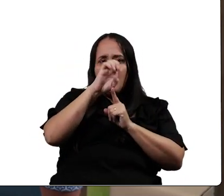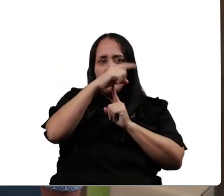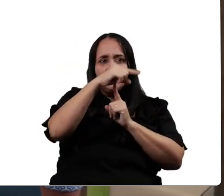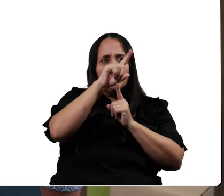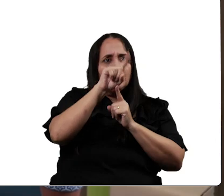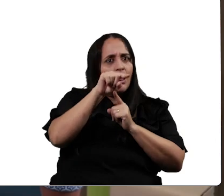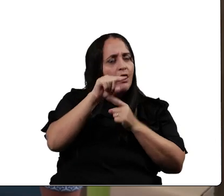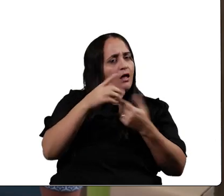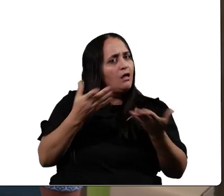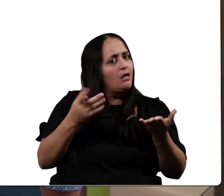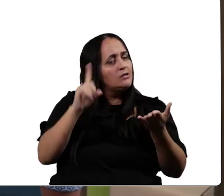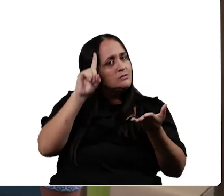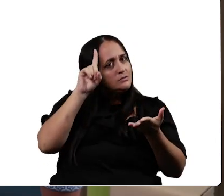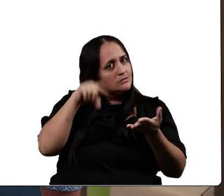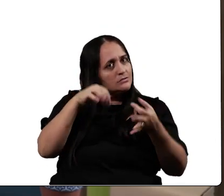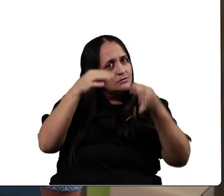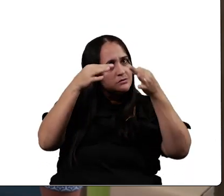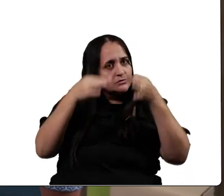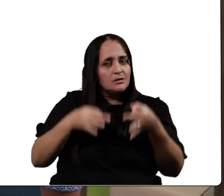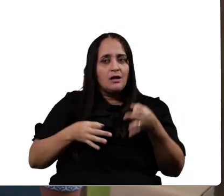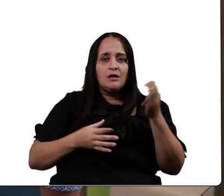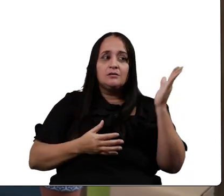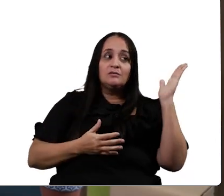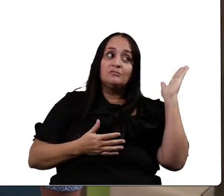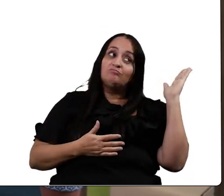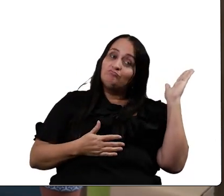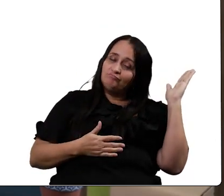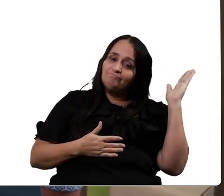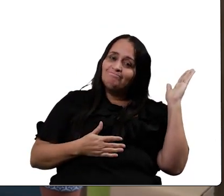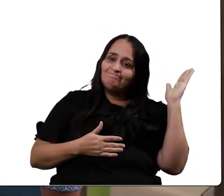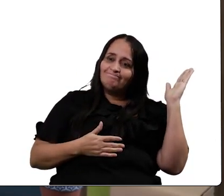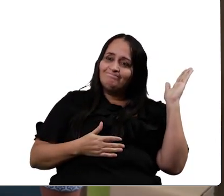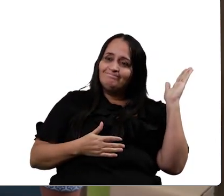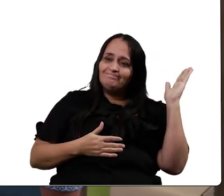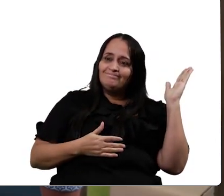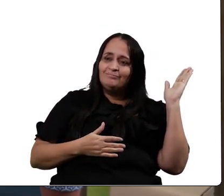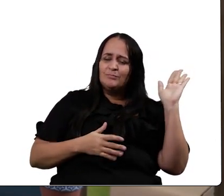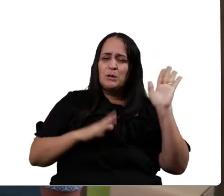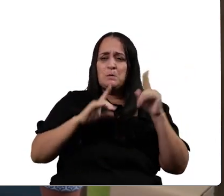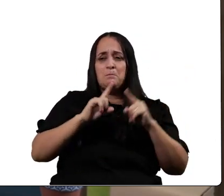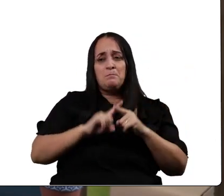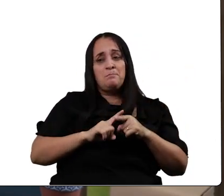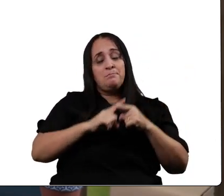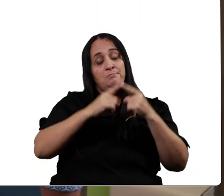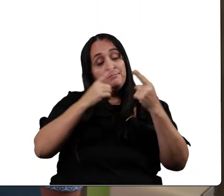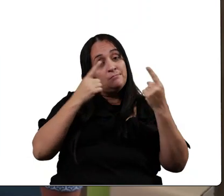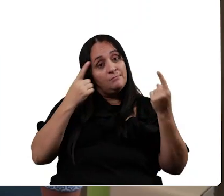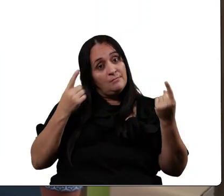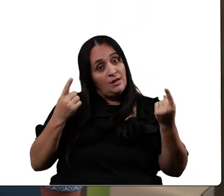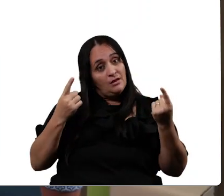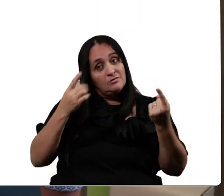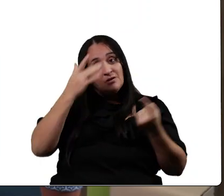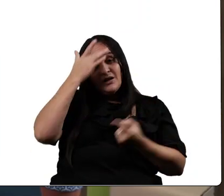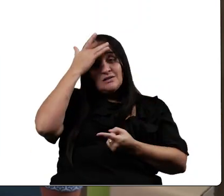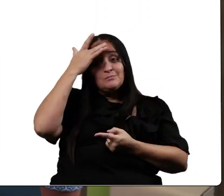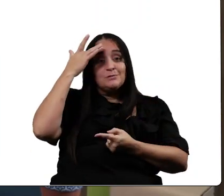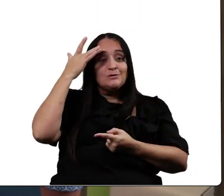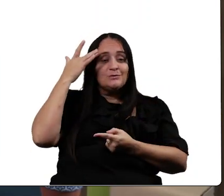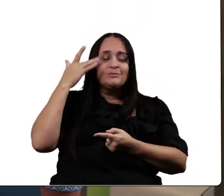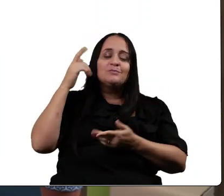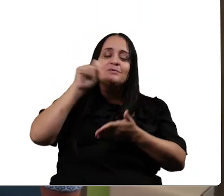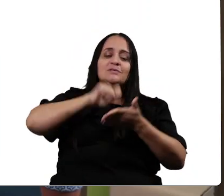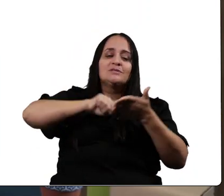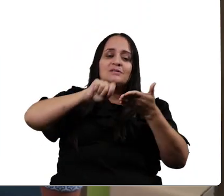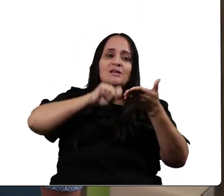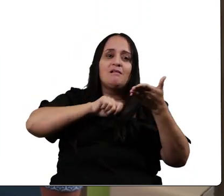correta, né? Na nossa língua, se escreve com a letra C, tá bom? Mas, como o texto traz aqui, o